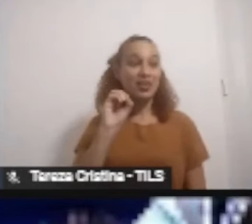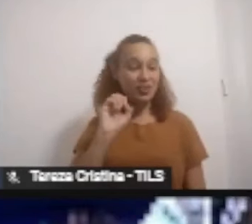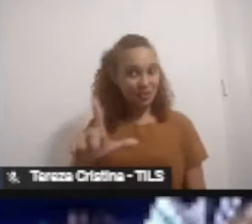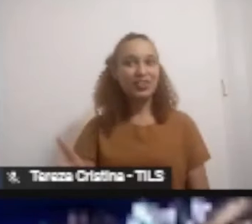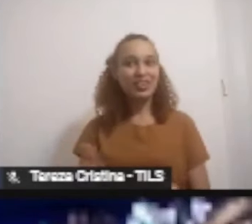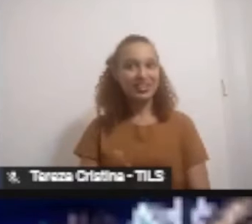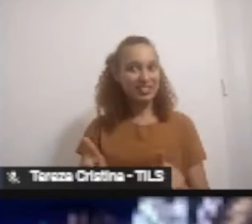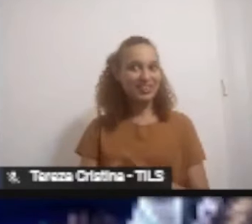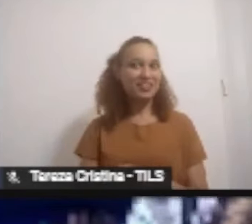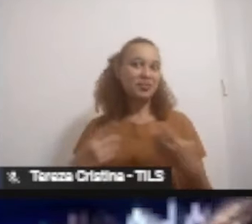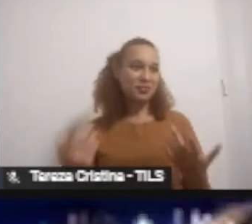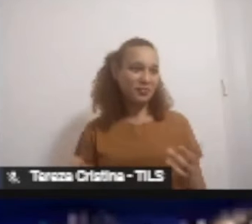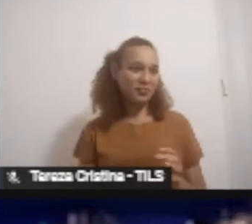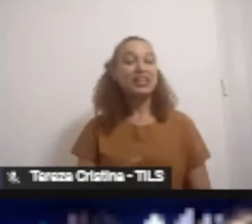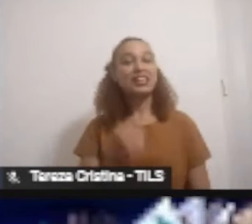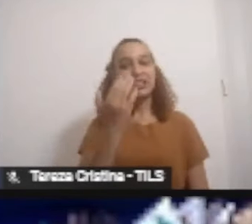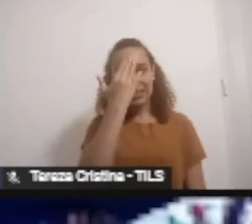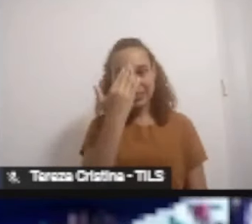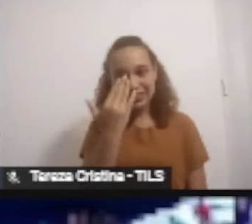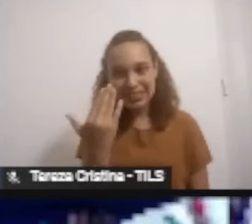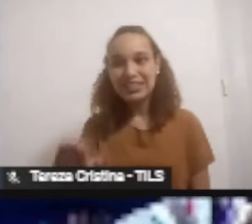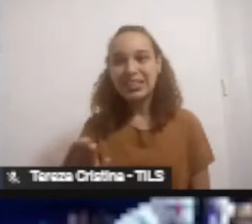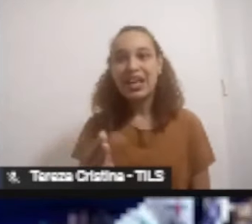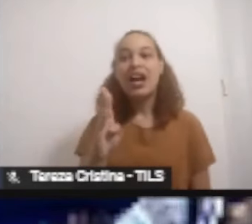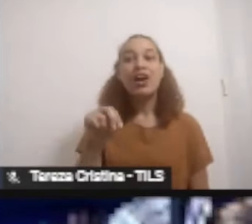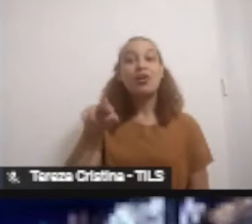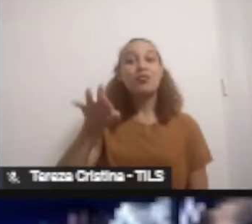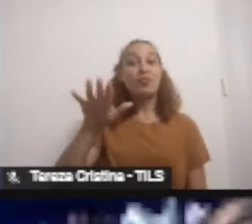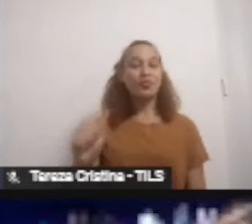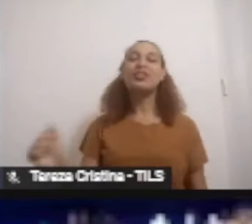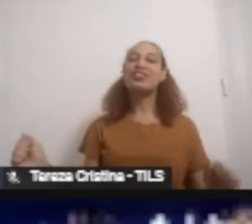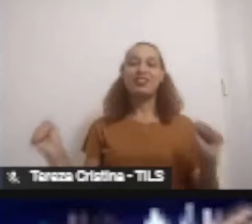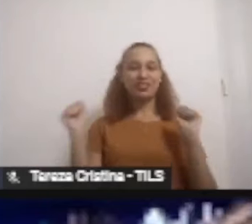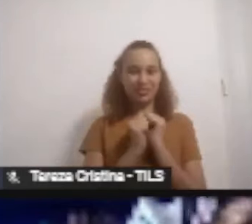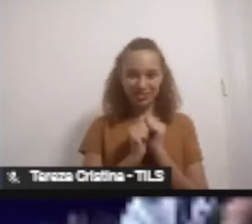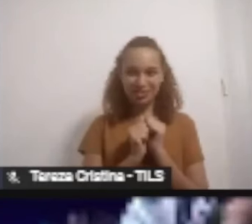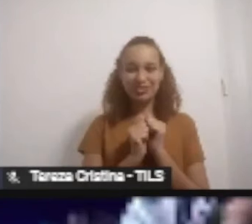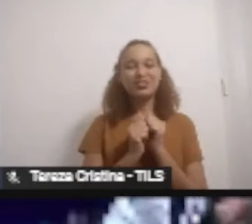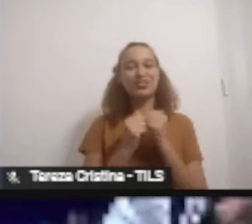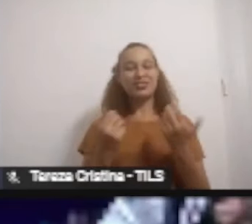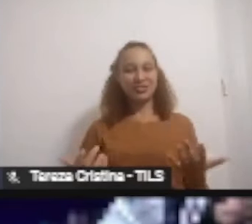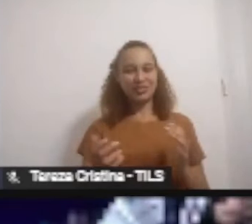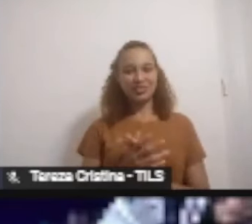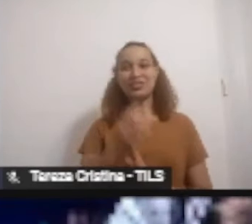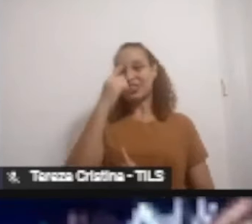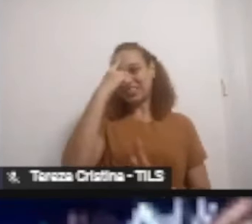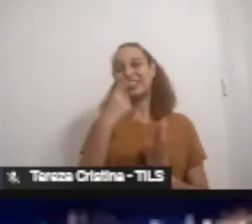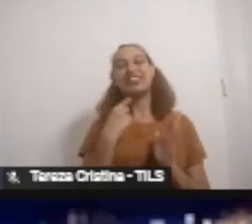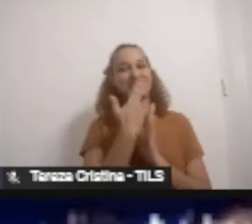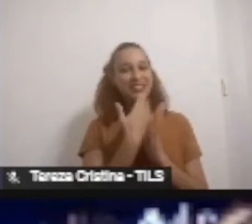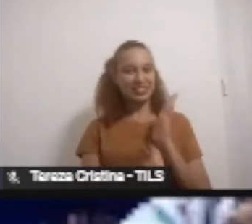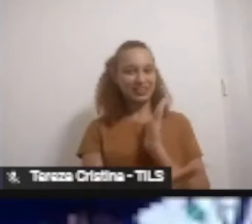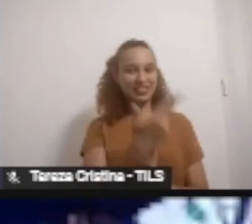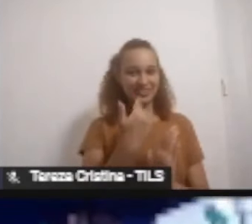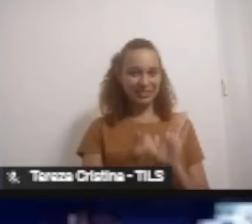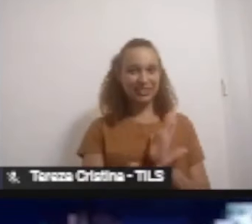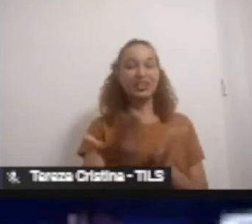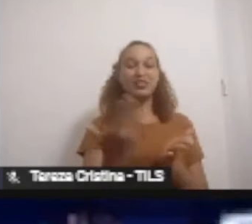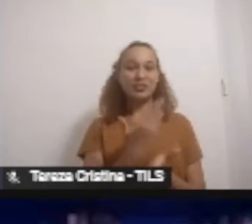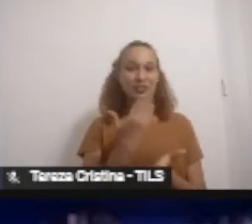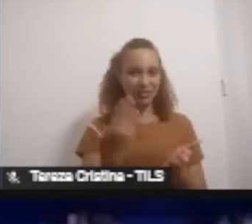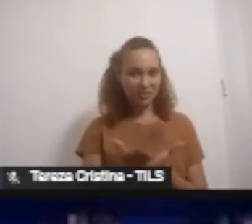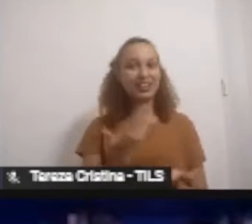ponte. Agradecer a Bruna, que esteve aqui com a gente. Bruna Lubambo, a ilustradora do livro,